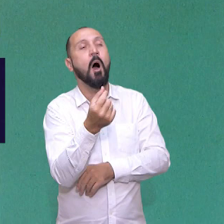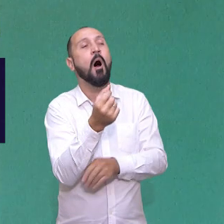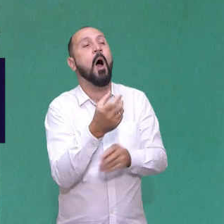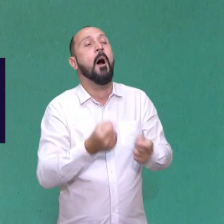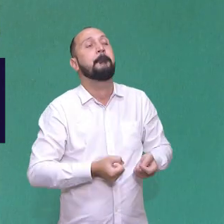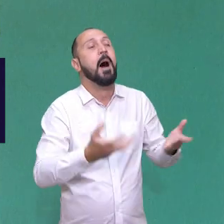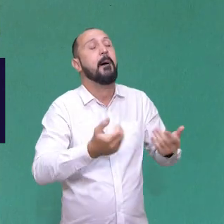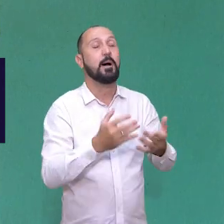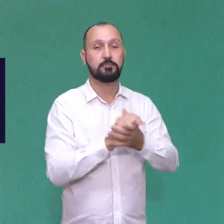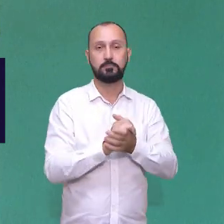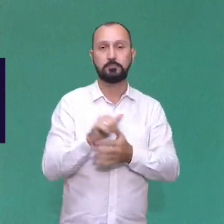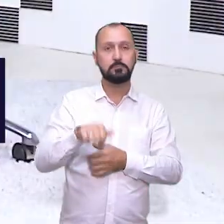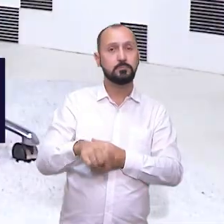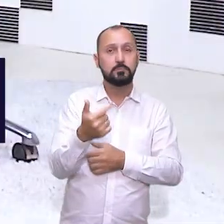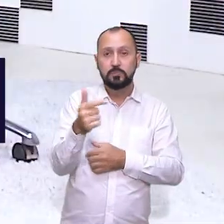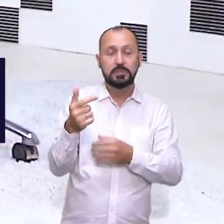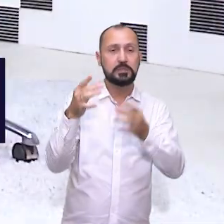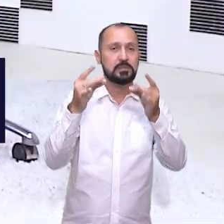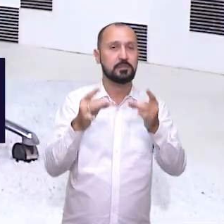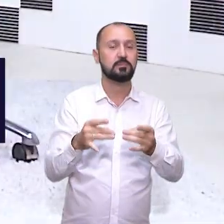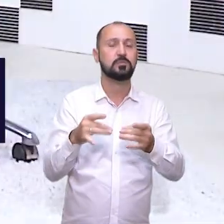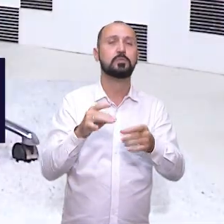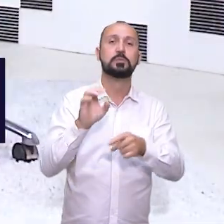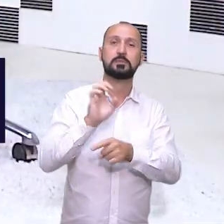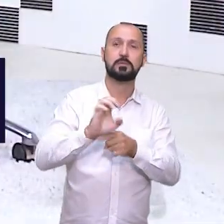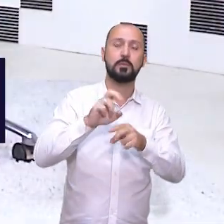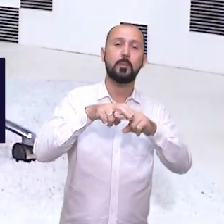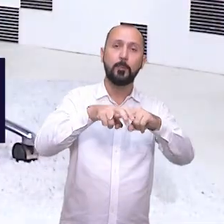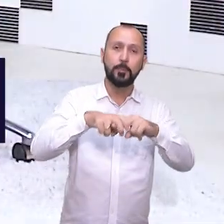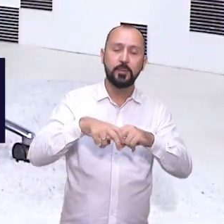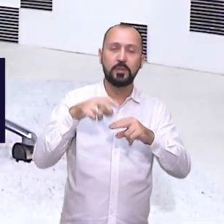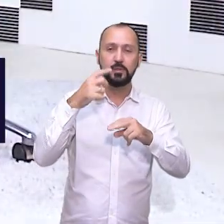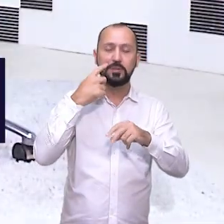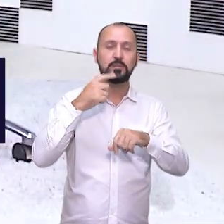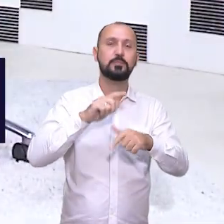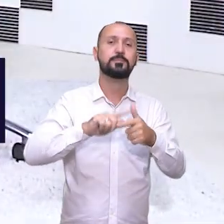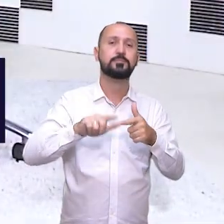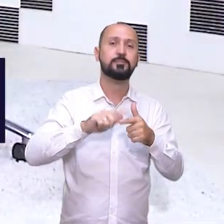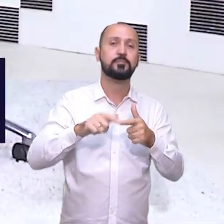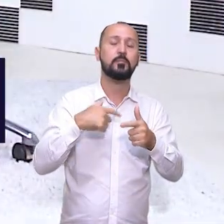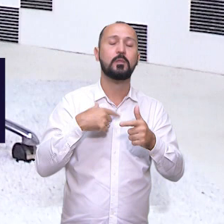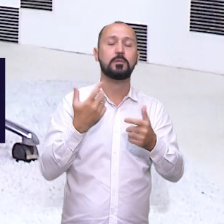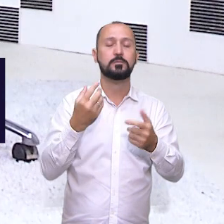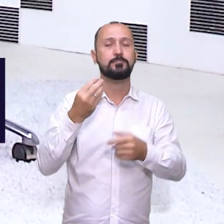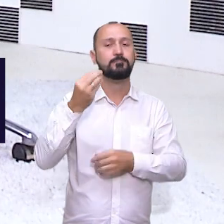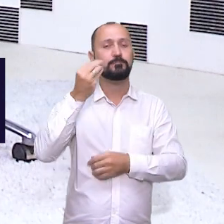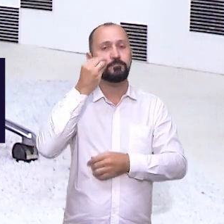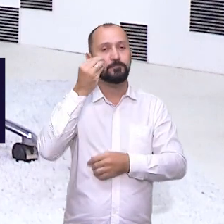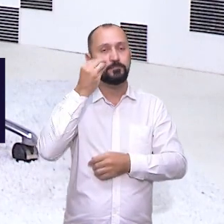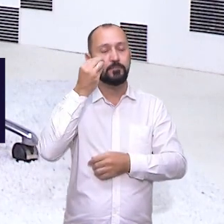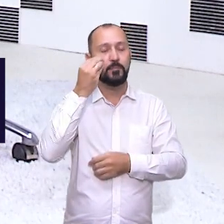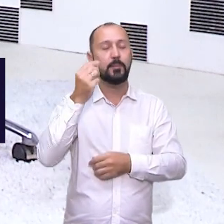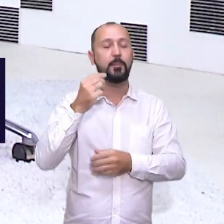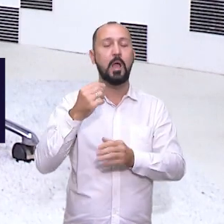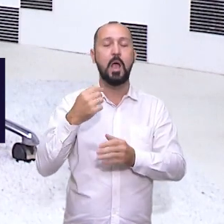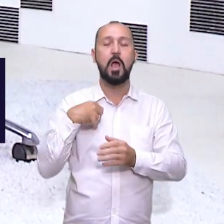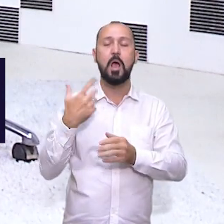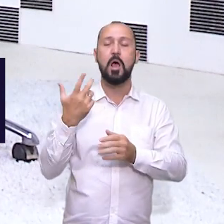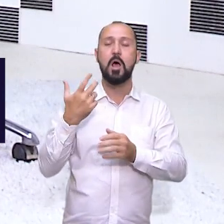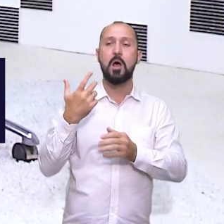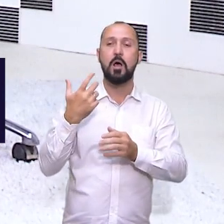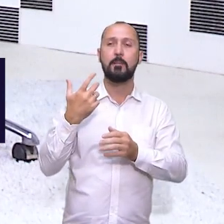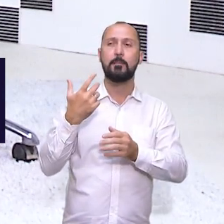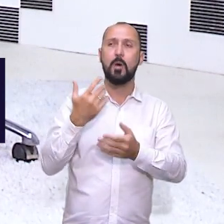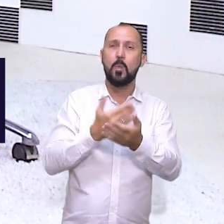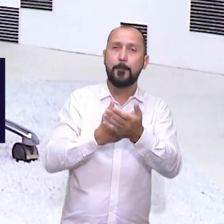da população sobre esses gastos. Não tinha essa previsão aqui no nosso caso no Estado, por isso que nessa vacância